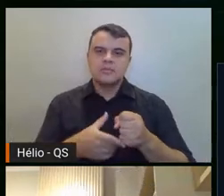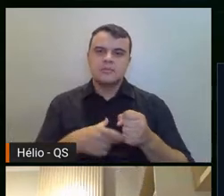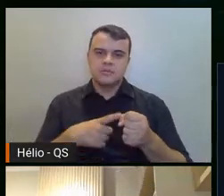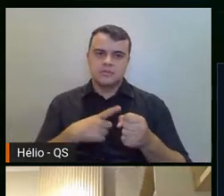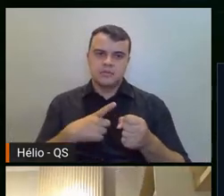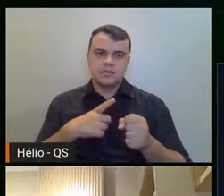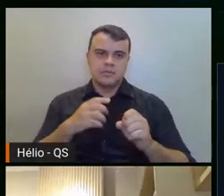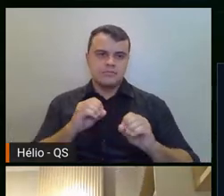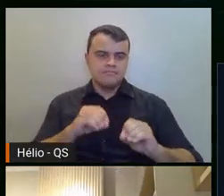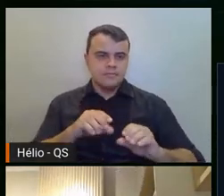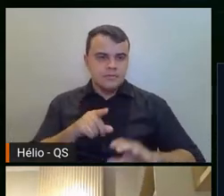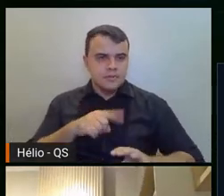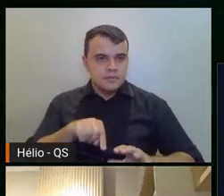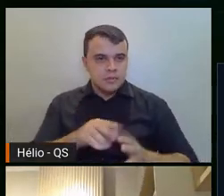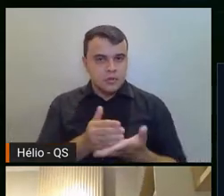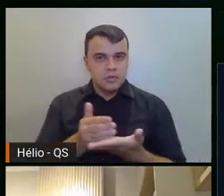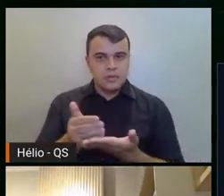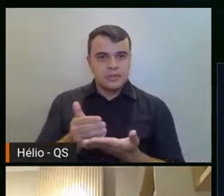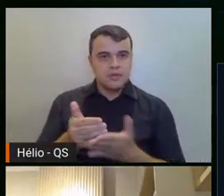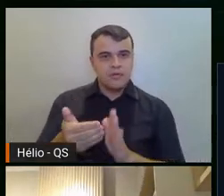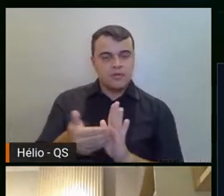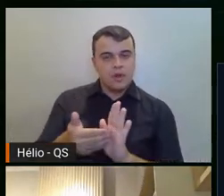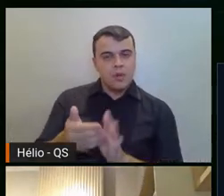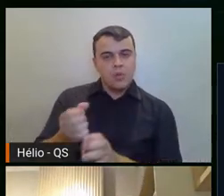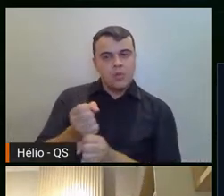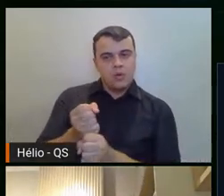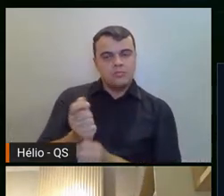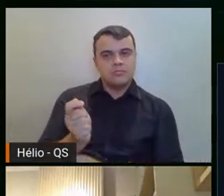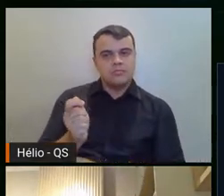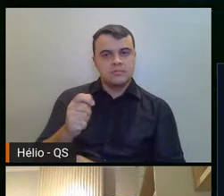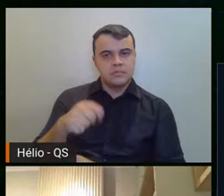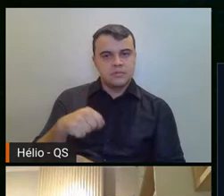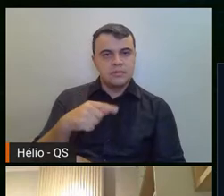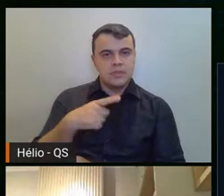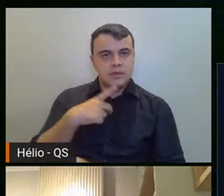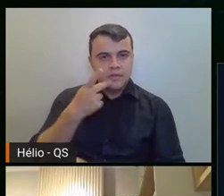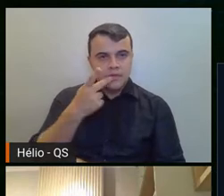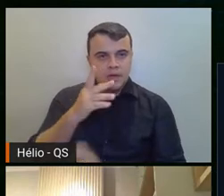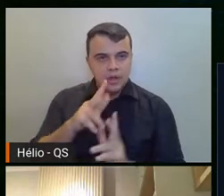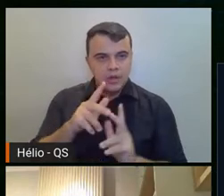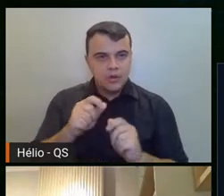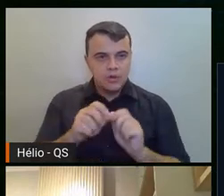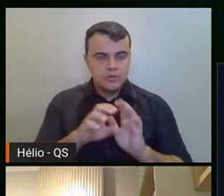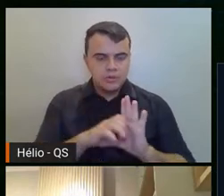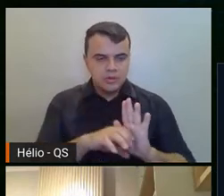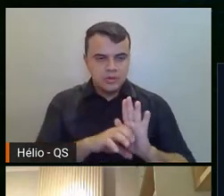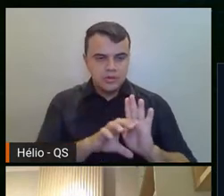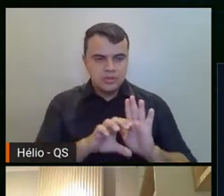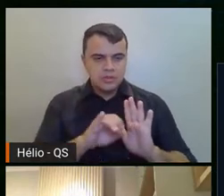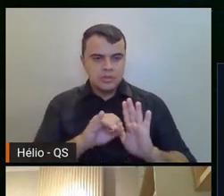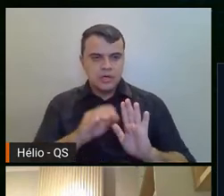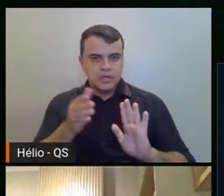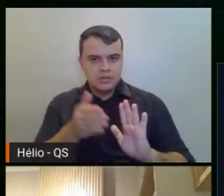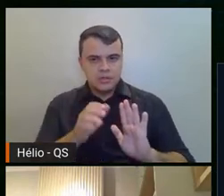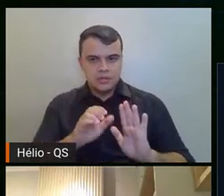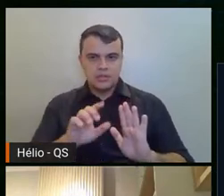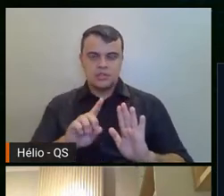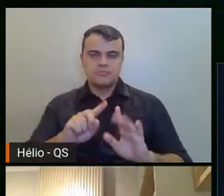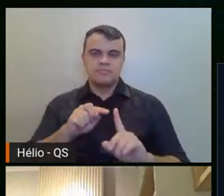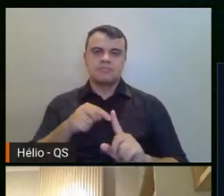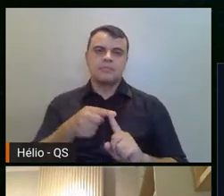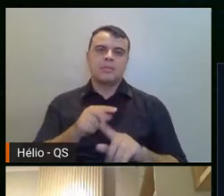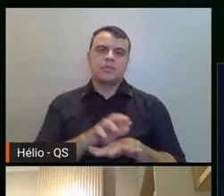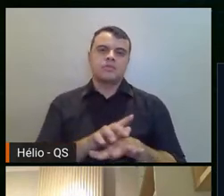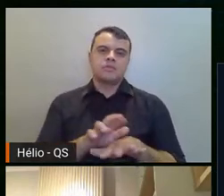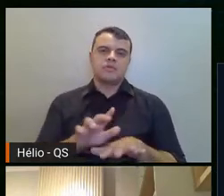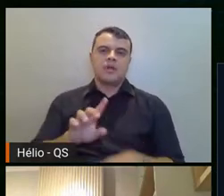que o Renan falou que vai ser lançado aí no final do ano que vai trazer todos esses conceitos de csd e ainda mais elementos